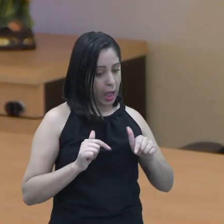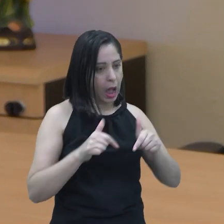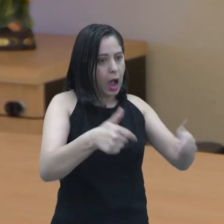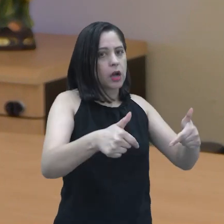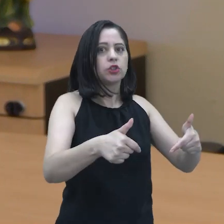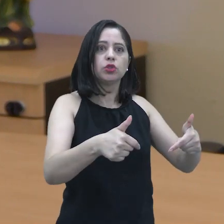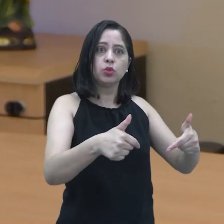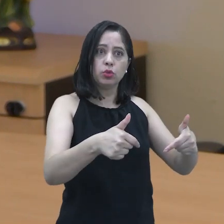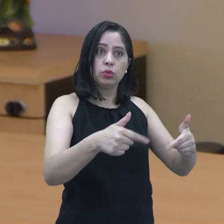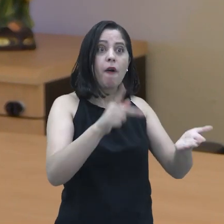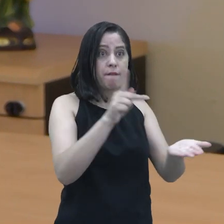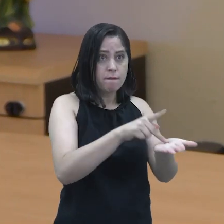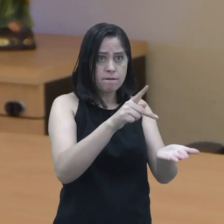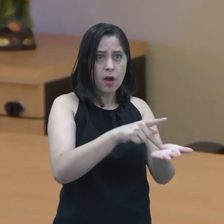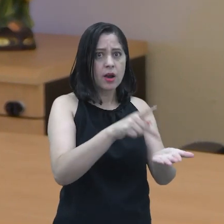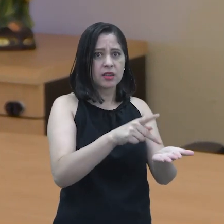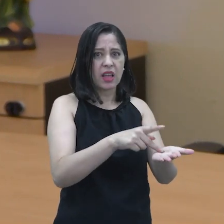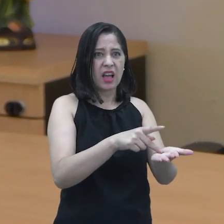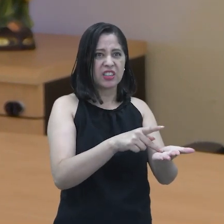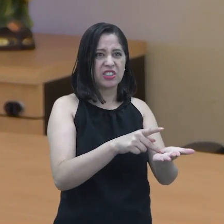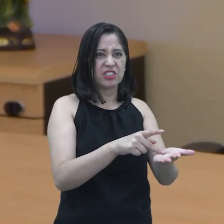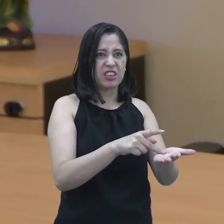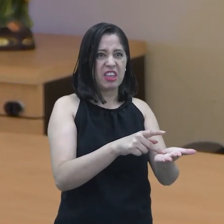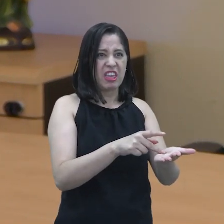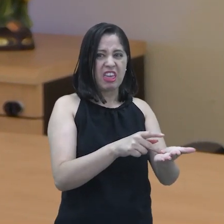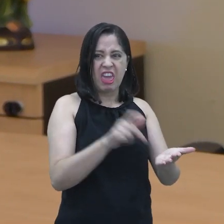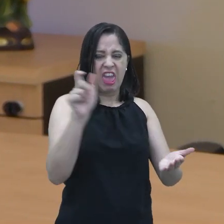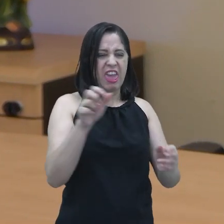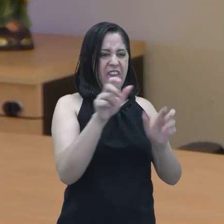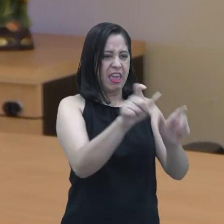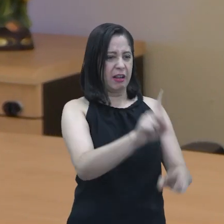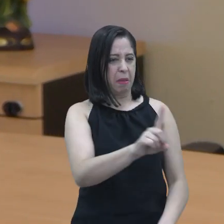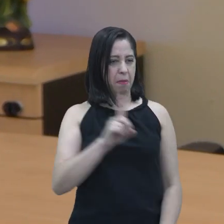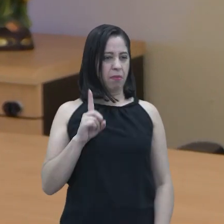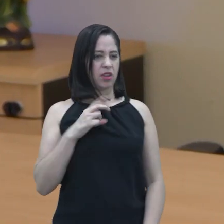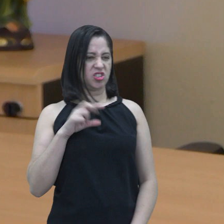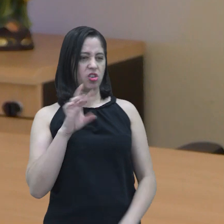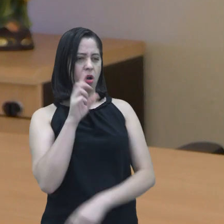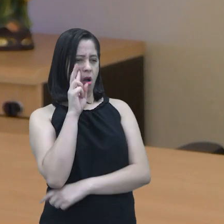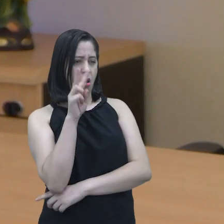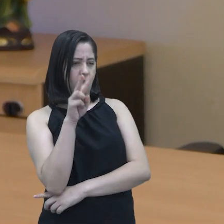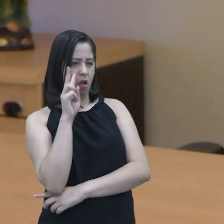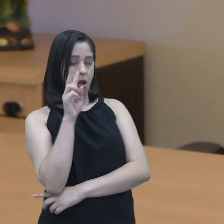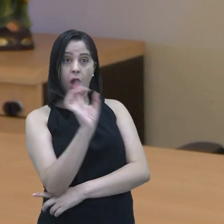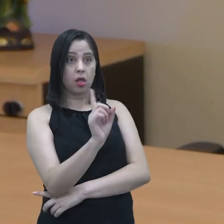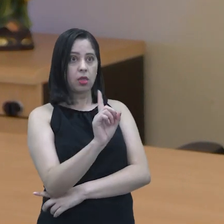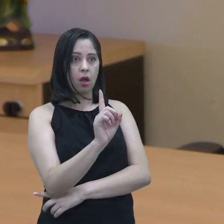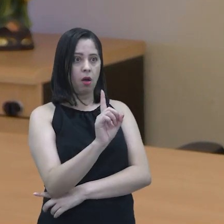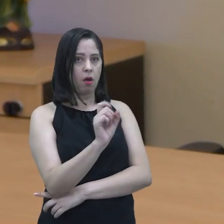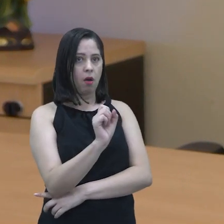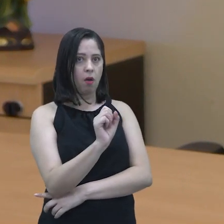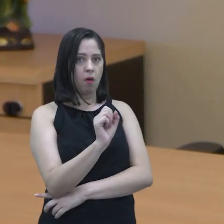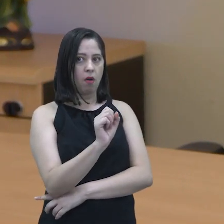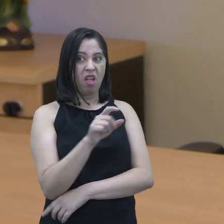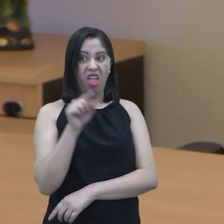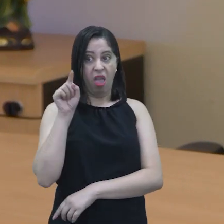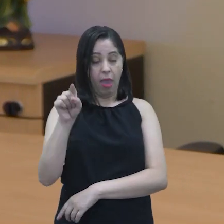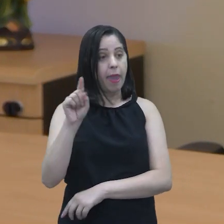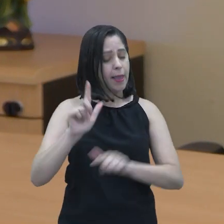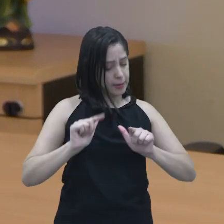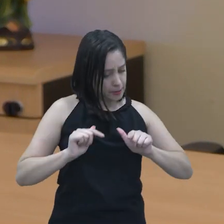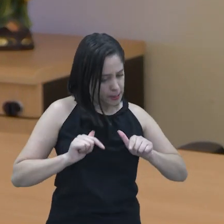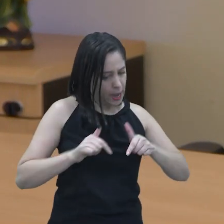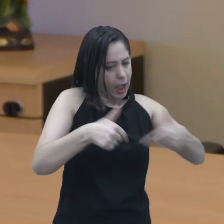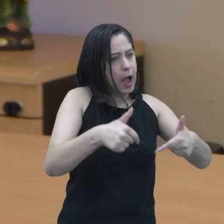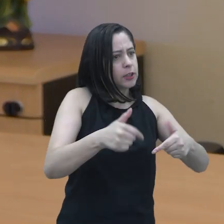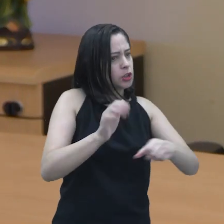uma causa de verdade, né? Não ficou na plateia assistindo à situação, ou na torcida de um lado ou de